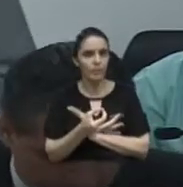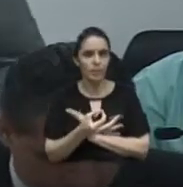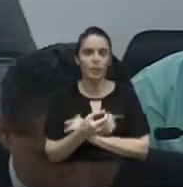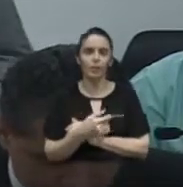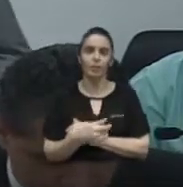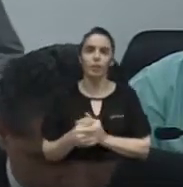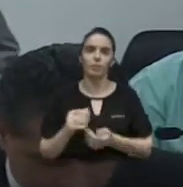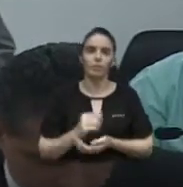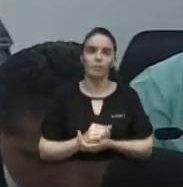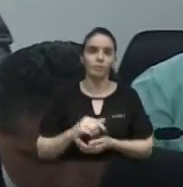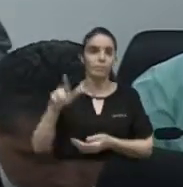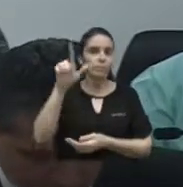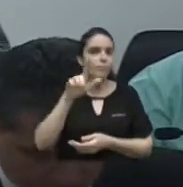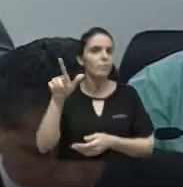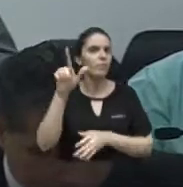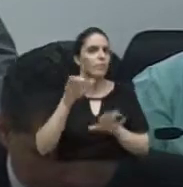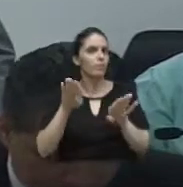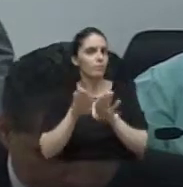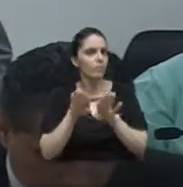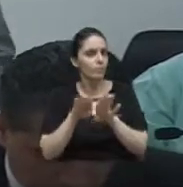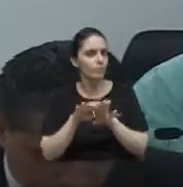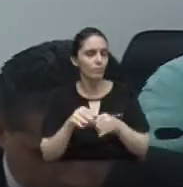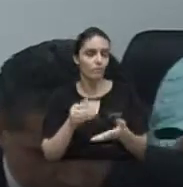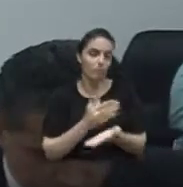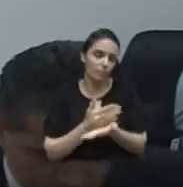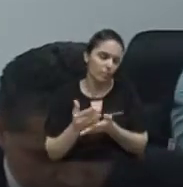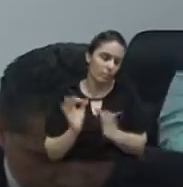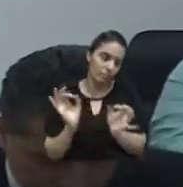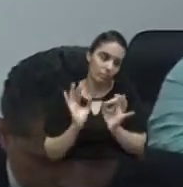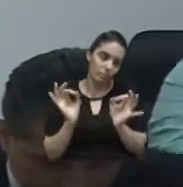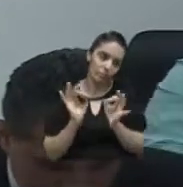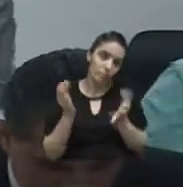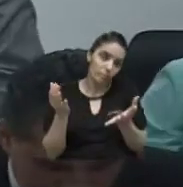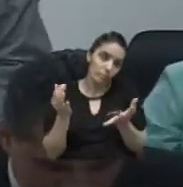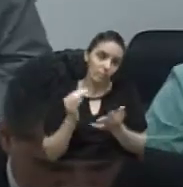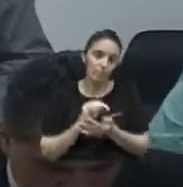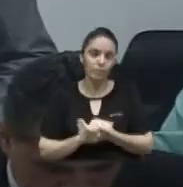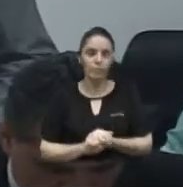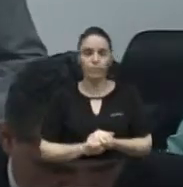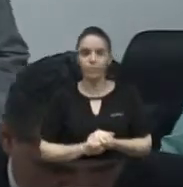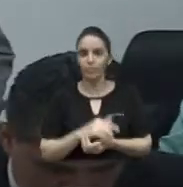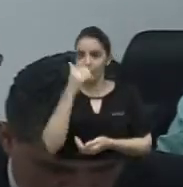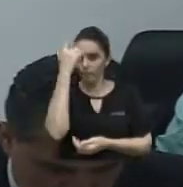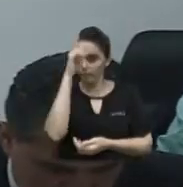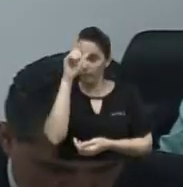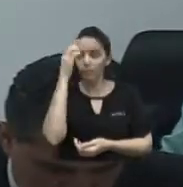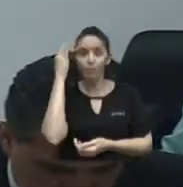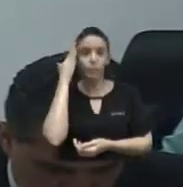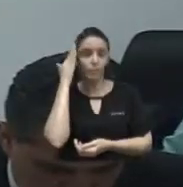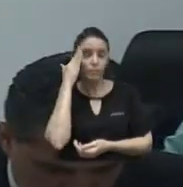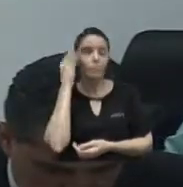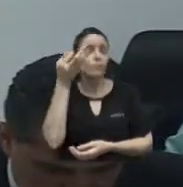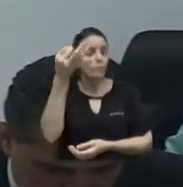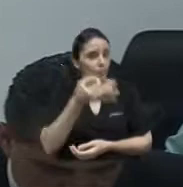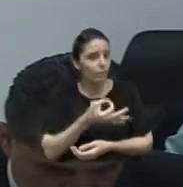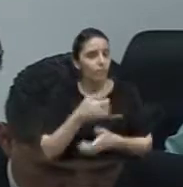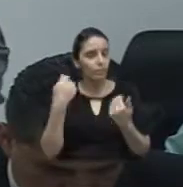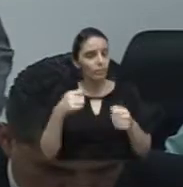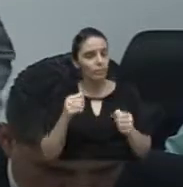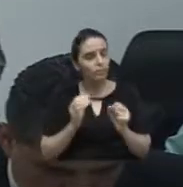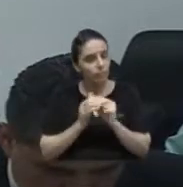barulho. Lógico que também, né? Se também não começar a fazer nada, como está aqui, eu acho que está muito certo. Temos que defender, temos